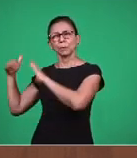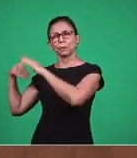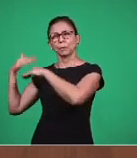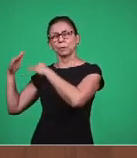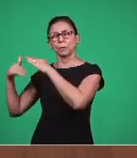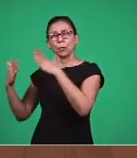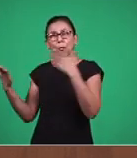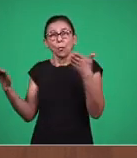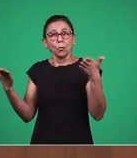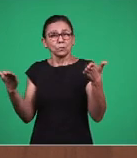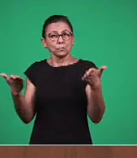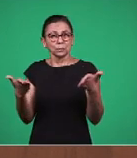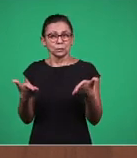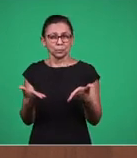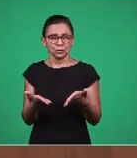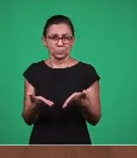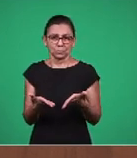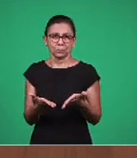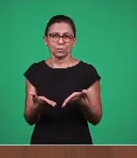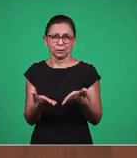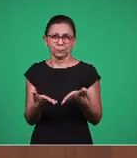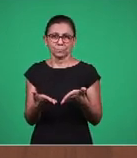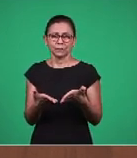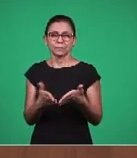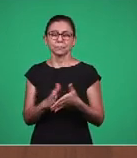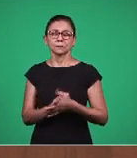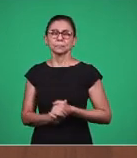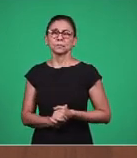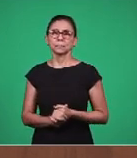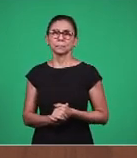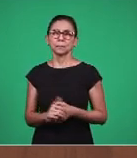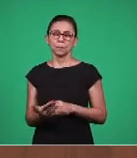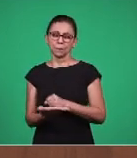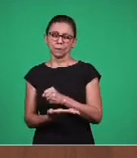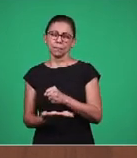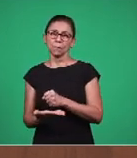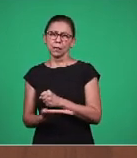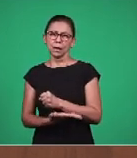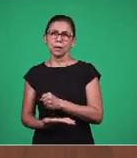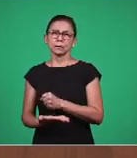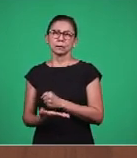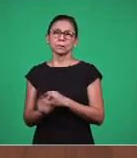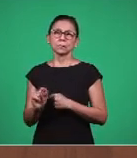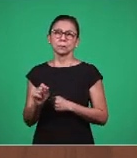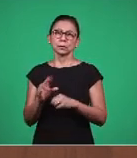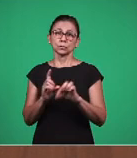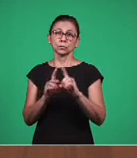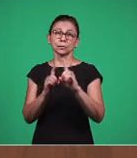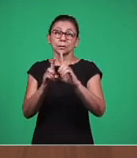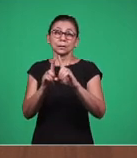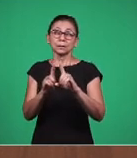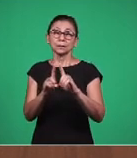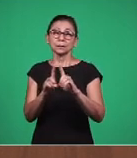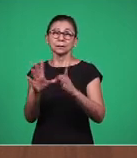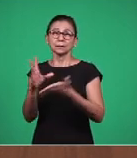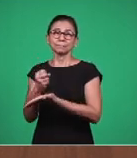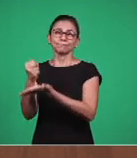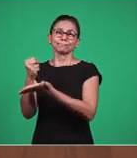elementos básicos para o seu arrebatamento. No primeiro